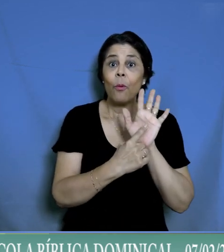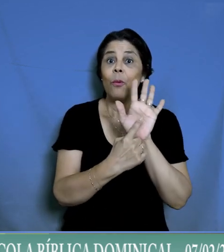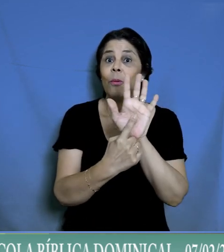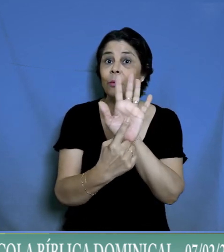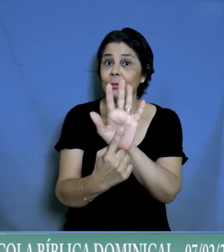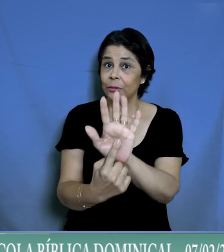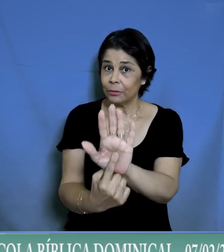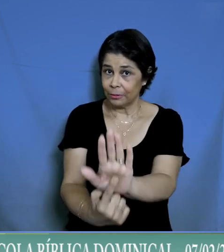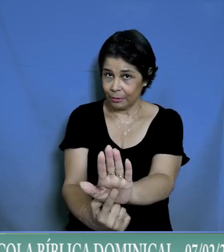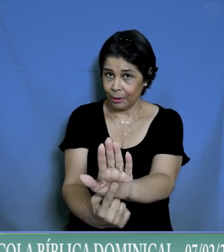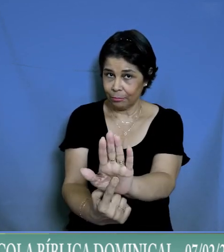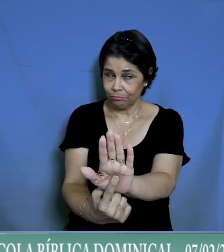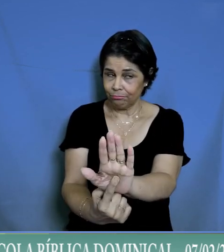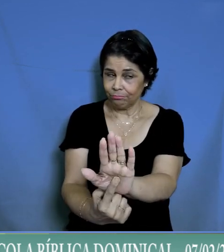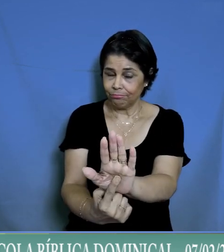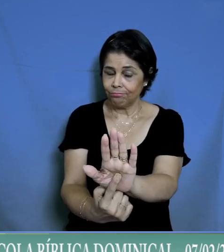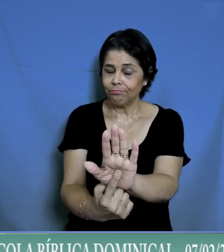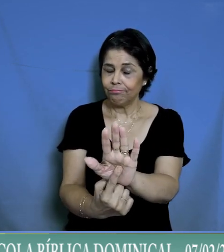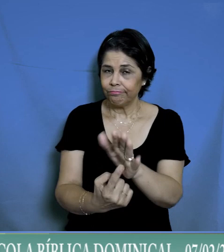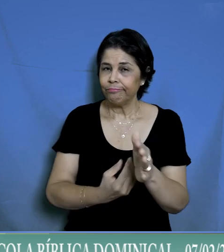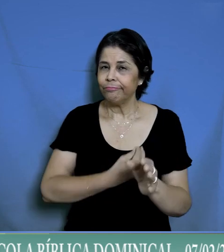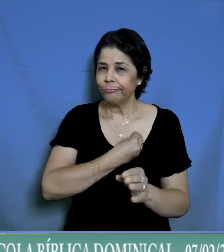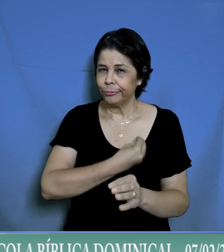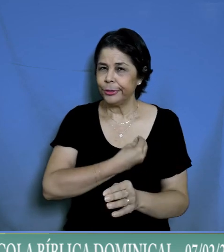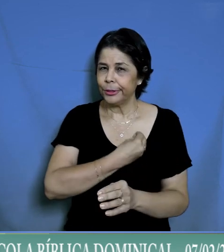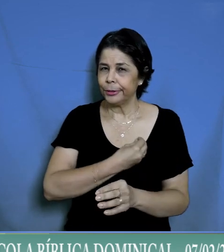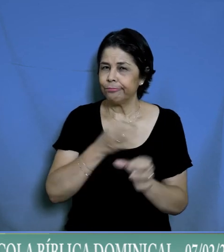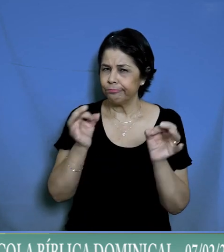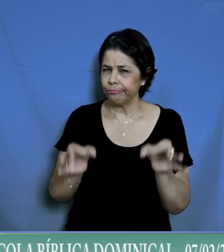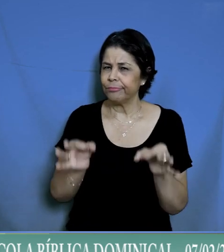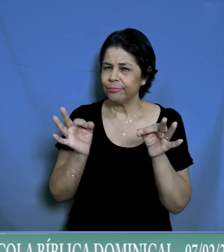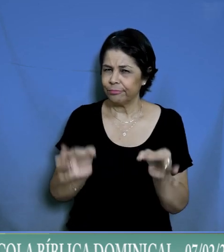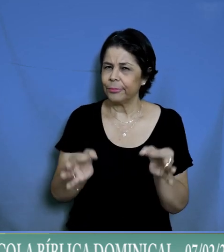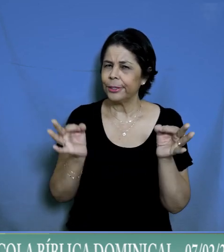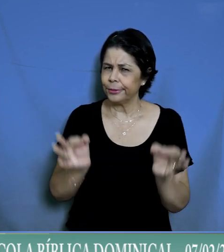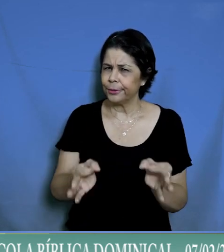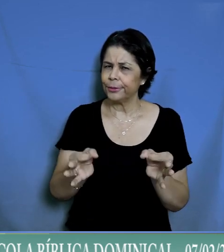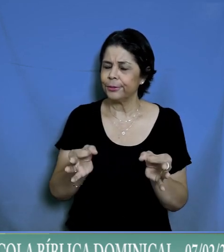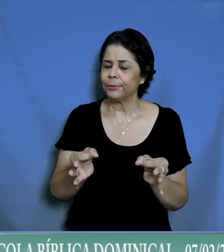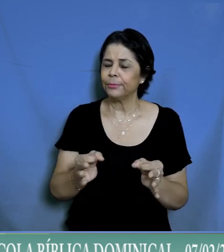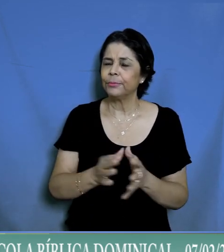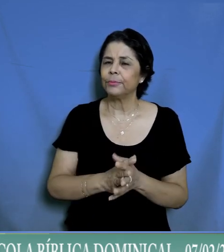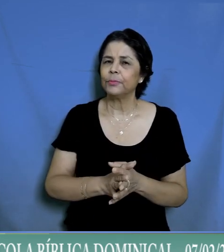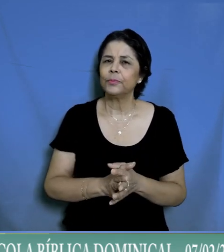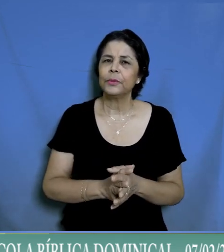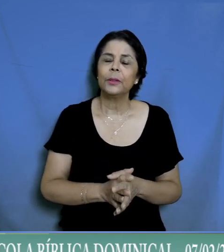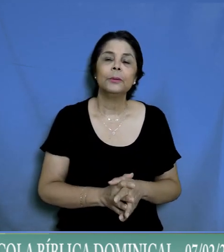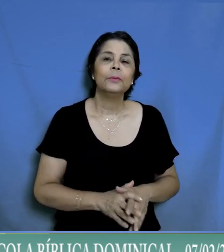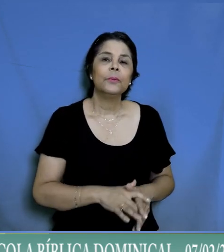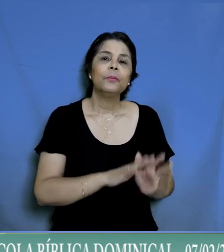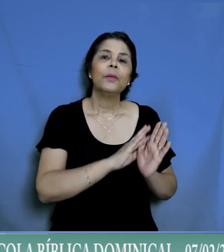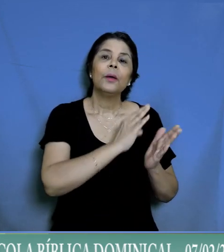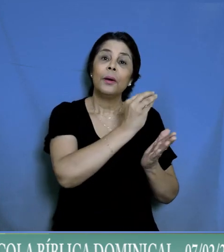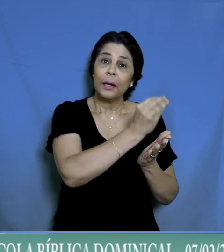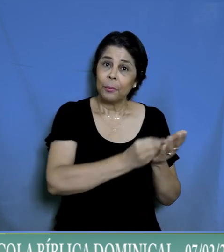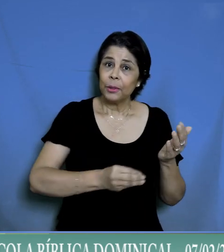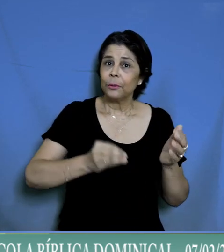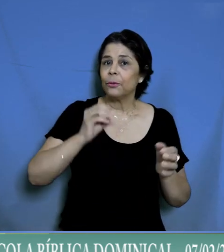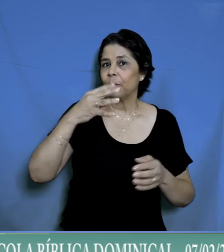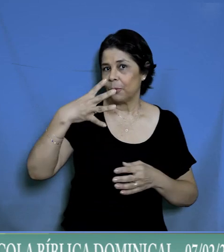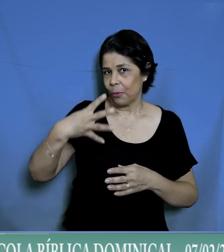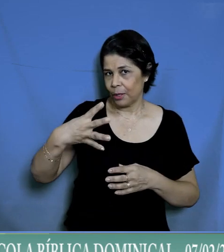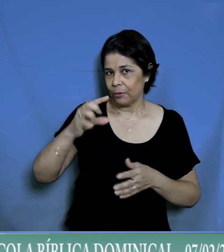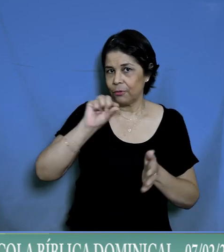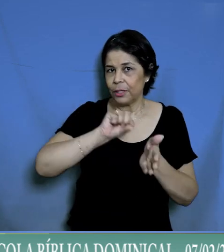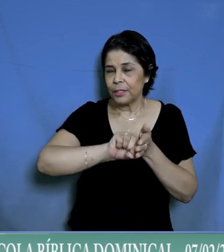por nós. Já que é assim, veja no capítulo 4, versículos 25. Semana passada já falamos sobre isso.